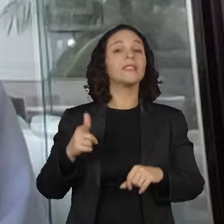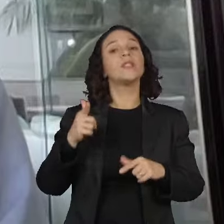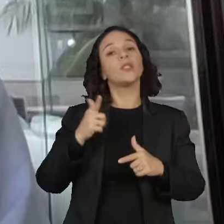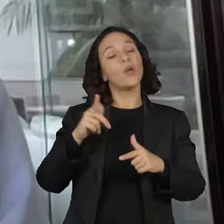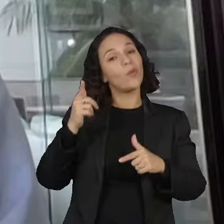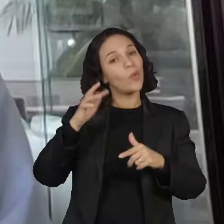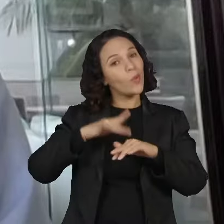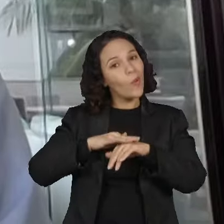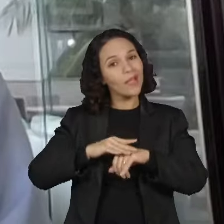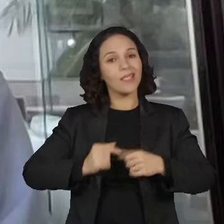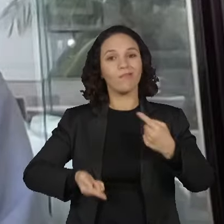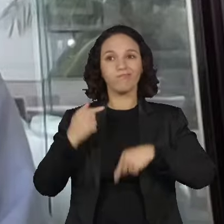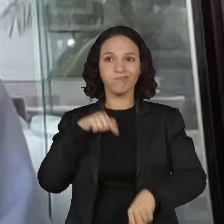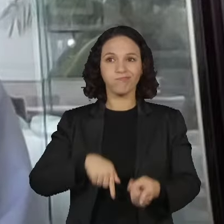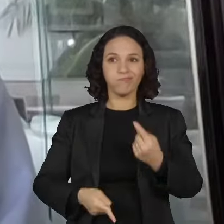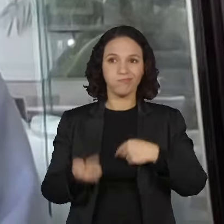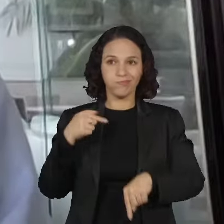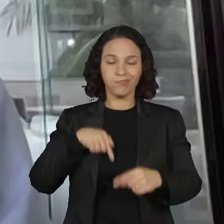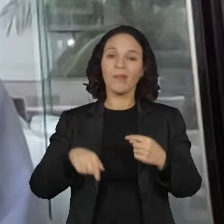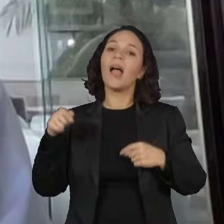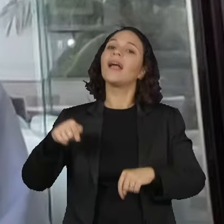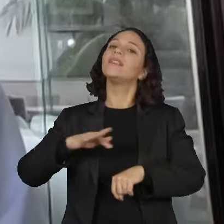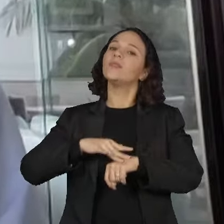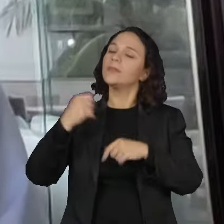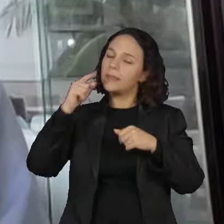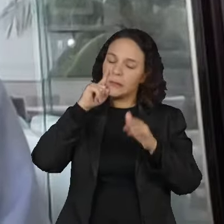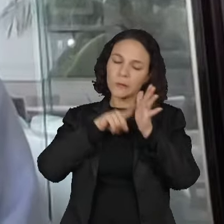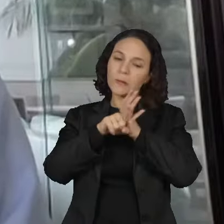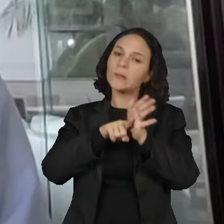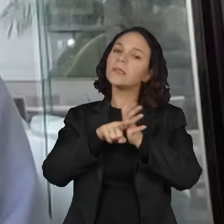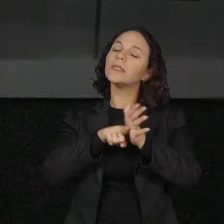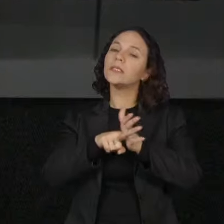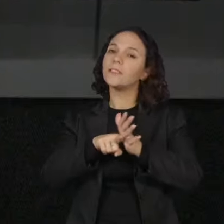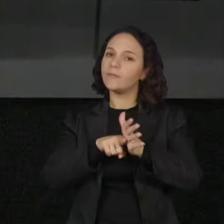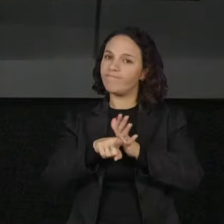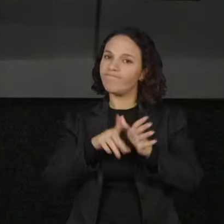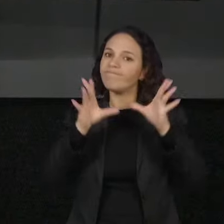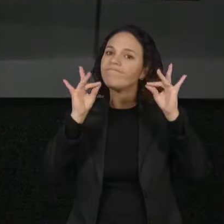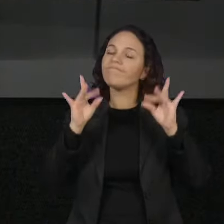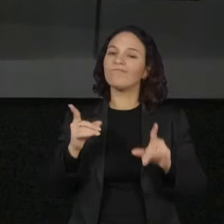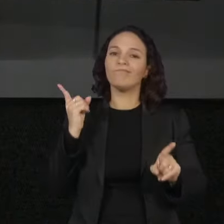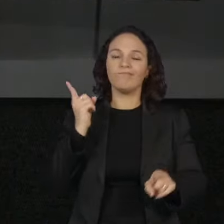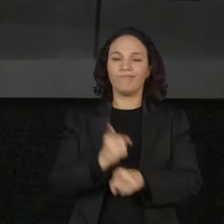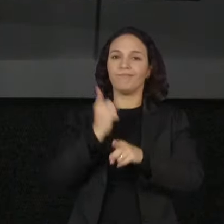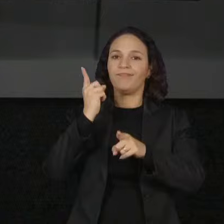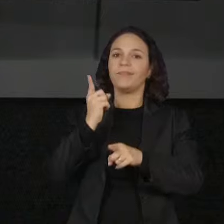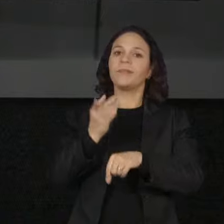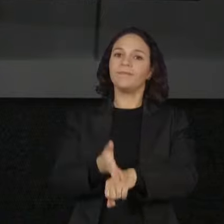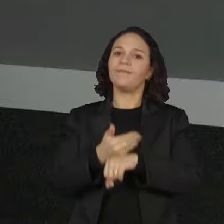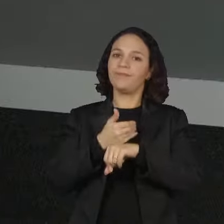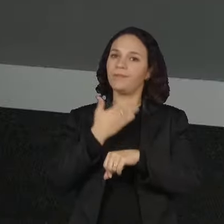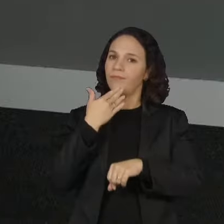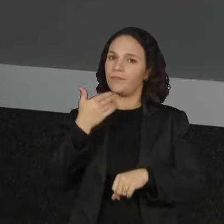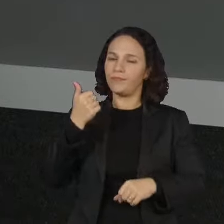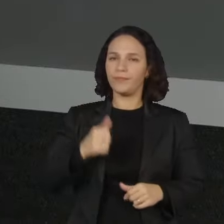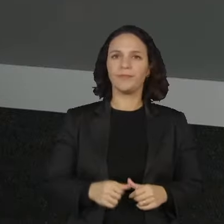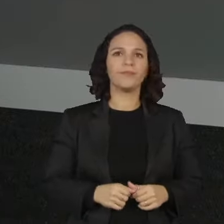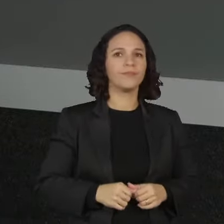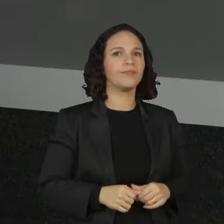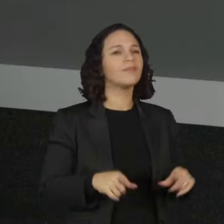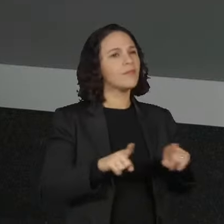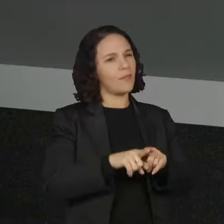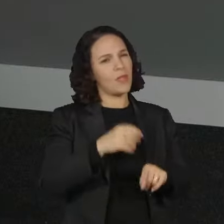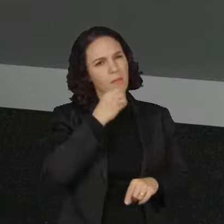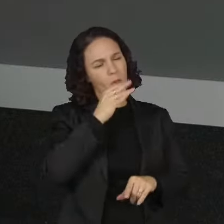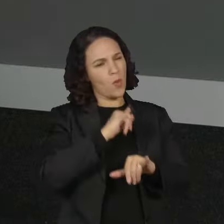E essas, sim, são doenças que deverão ser investigadas para que o diagnóstico seja feito o mais precoce possível. E sempre é bom fazer